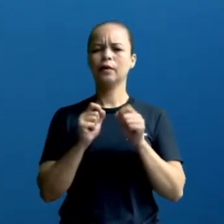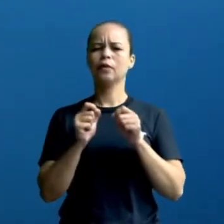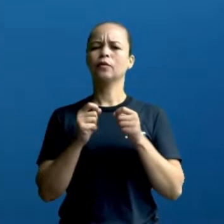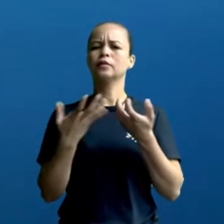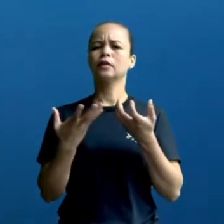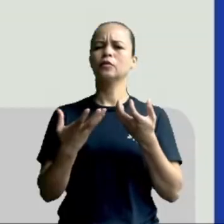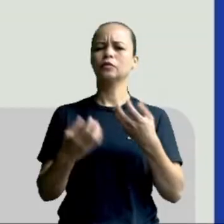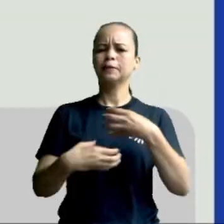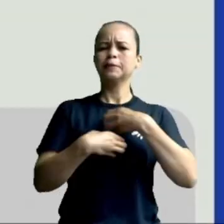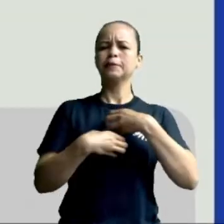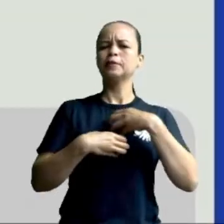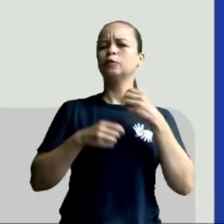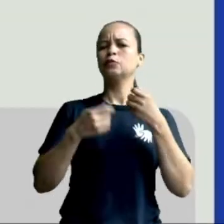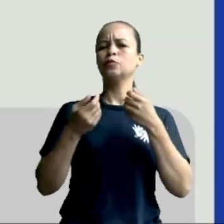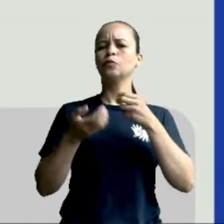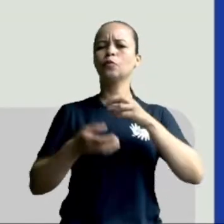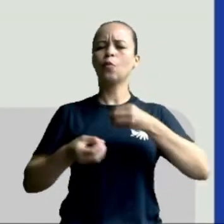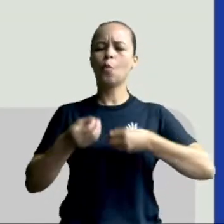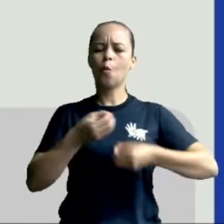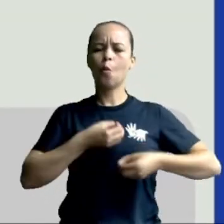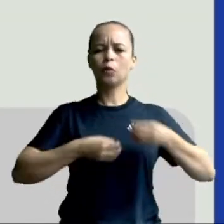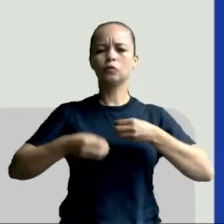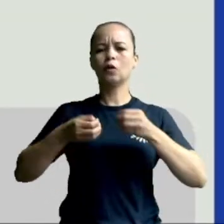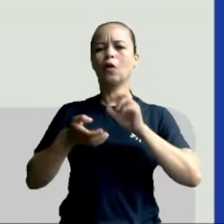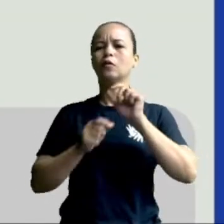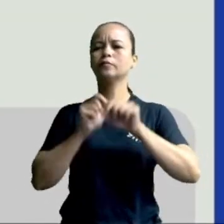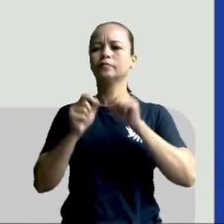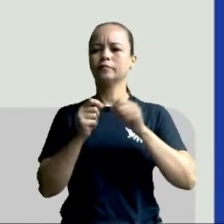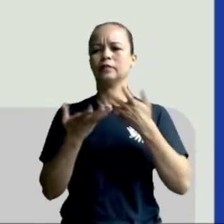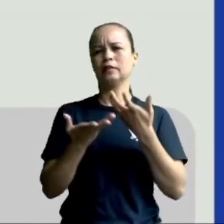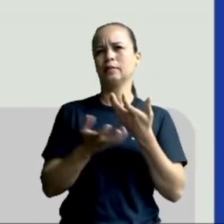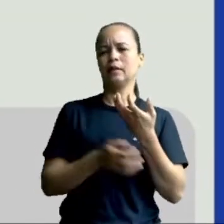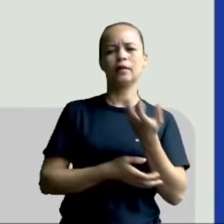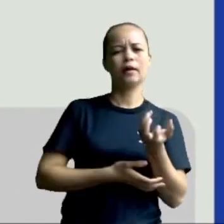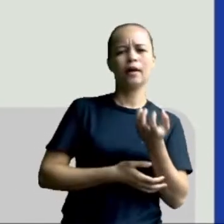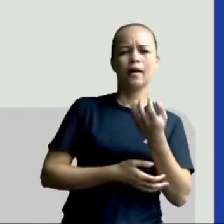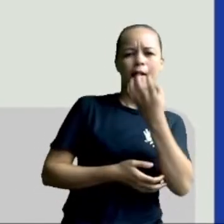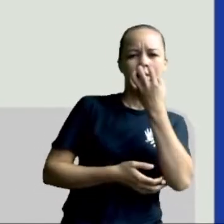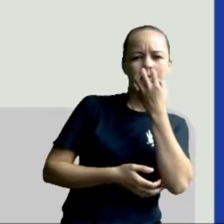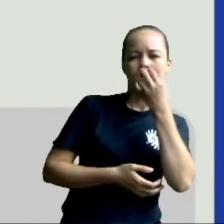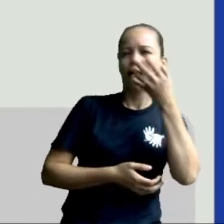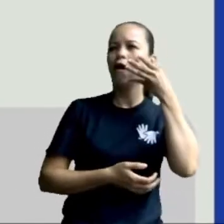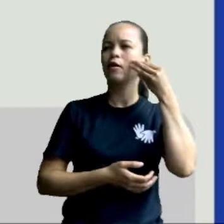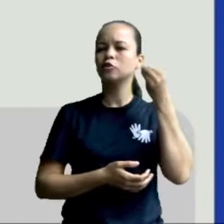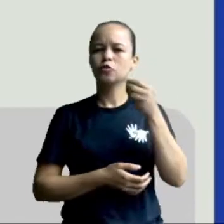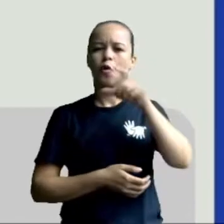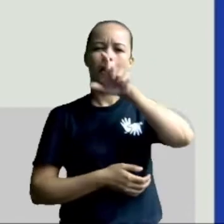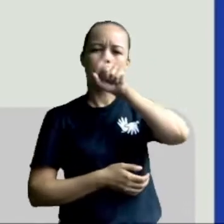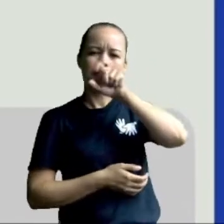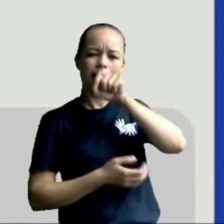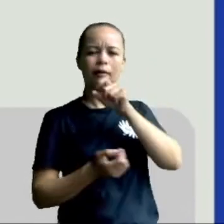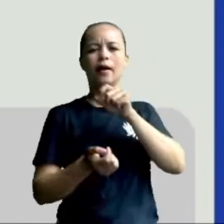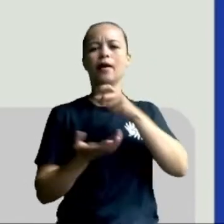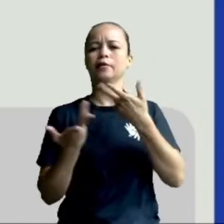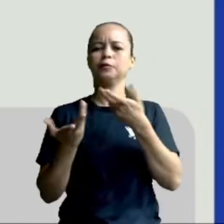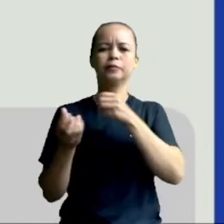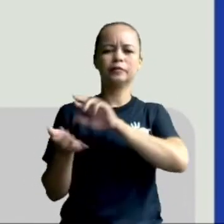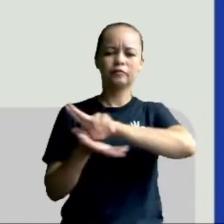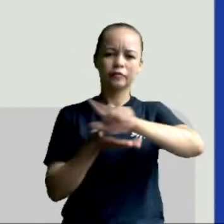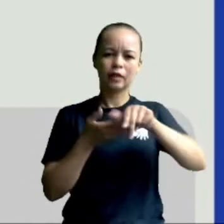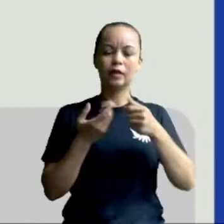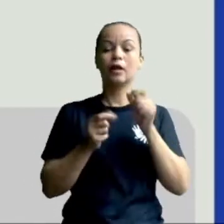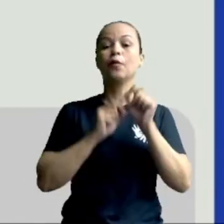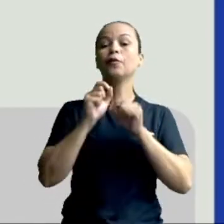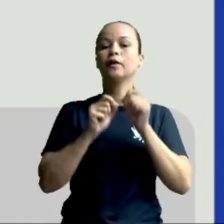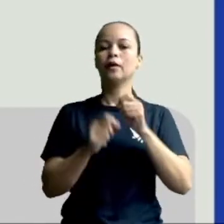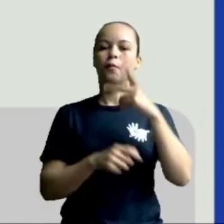órgãos do sentido? Sabidamente, gato, cachorro, papagaio e periquito, todo mundo sabe disso. Que é quem? O